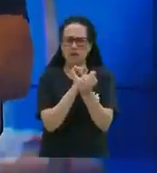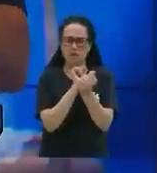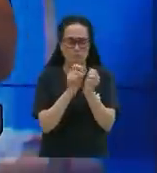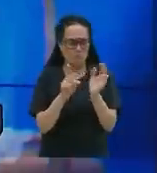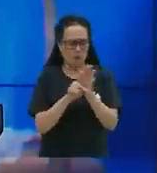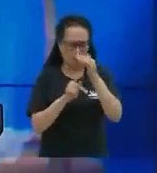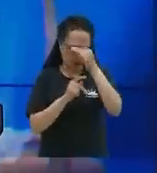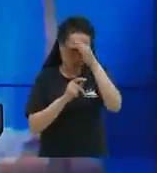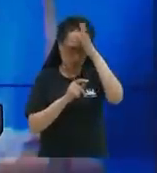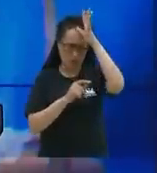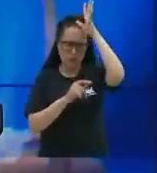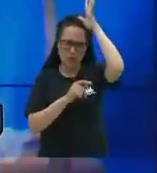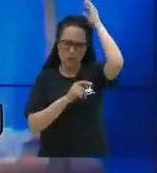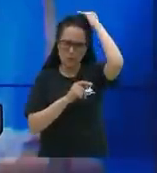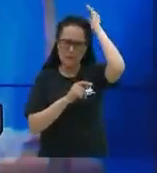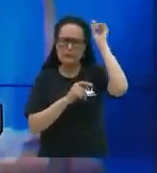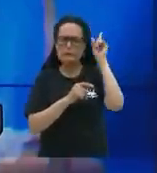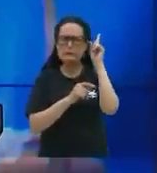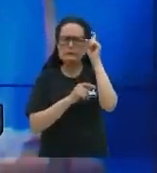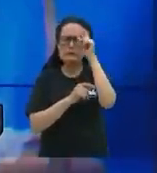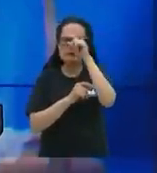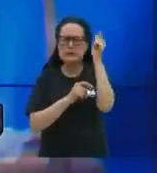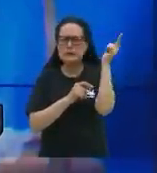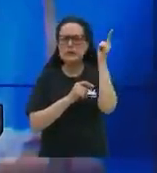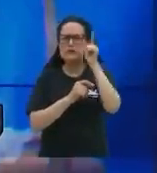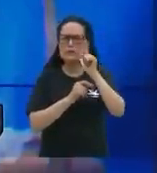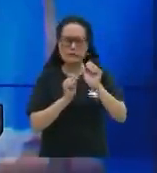que era difícil ganhar o pão de cada dia.